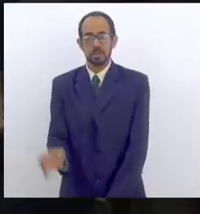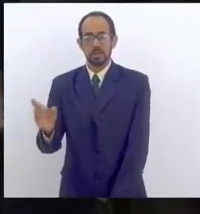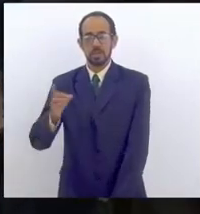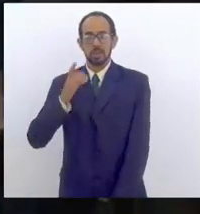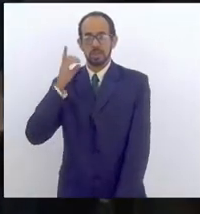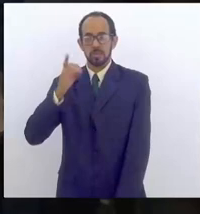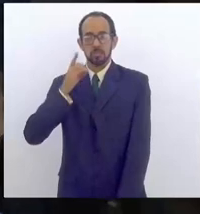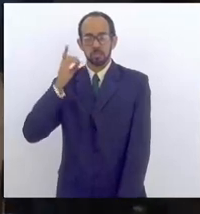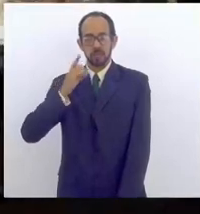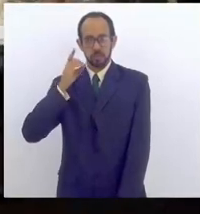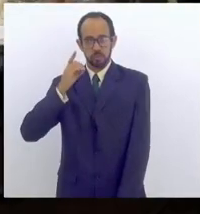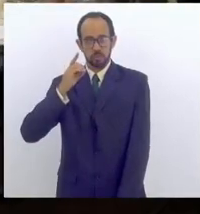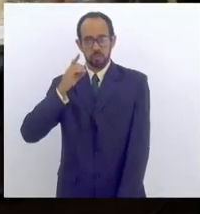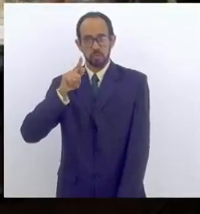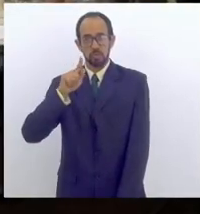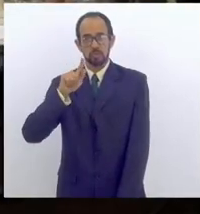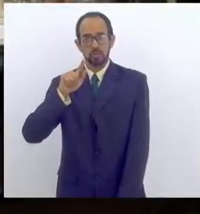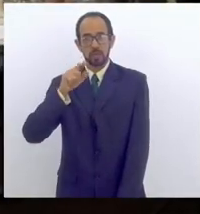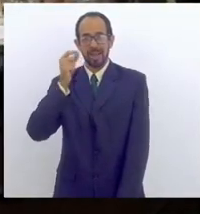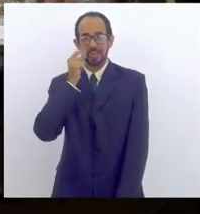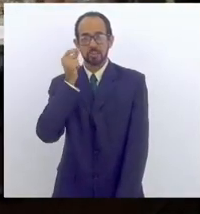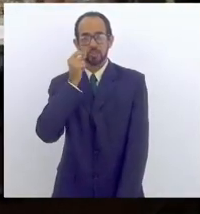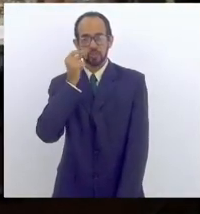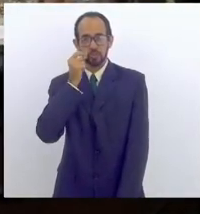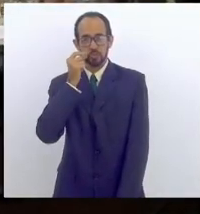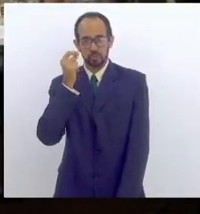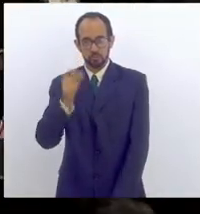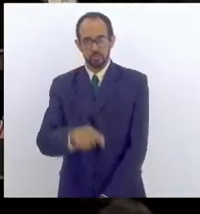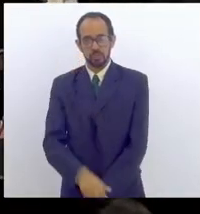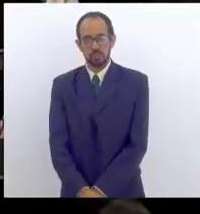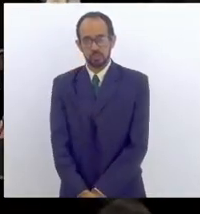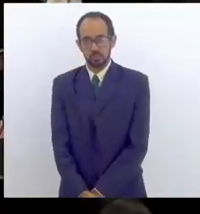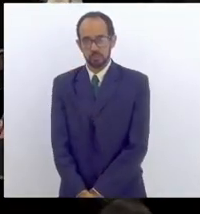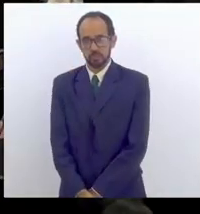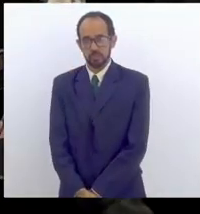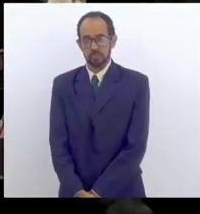Deputado Giovanni Ratinho.